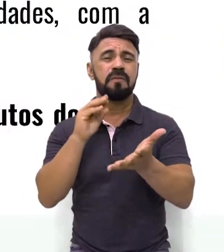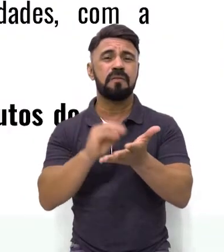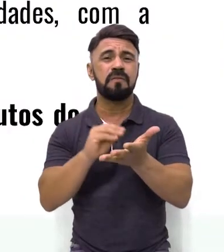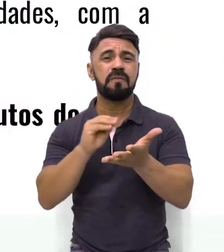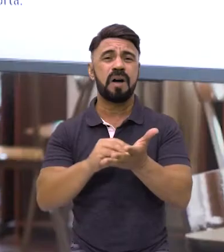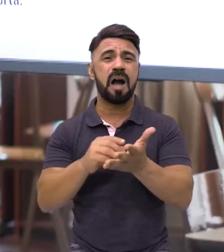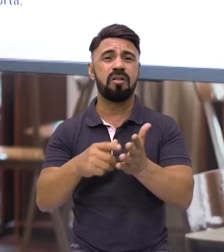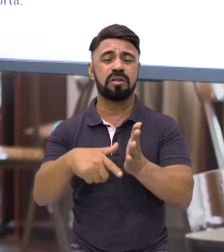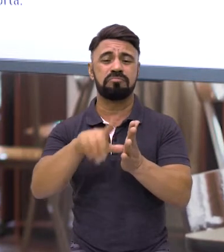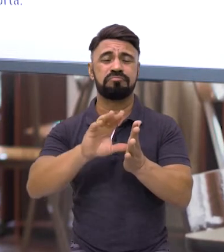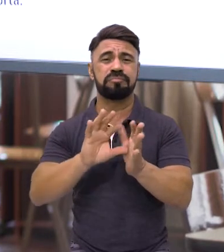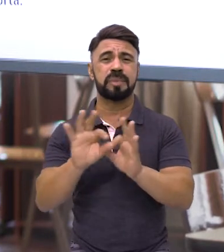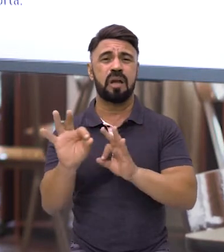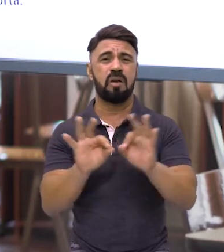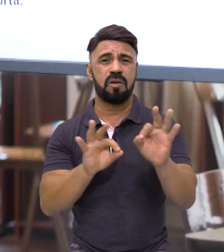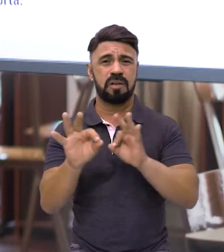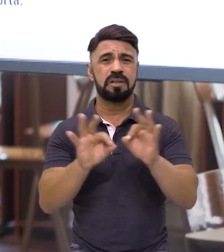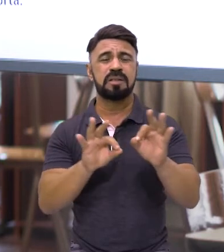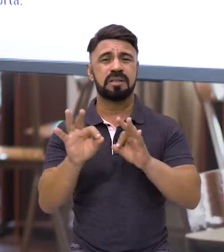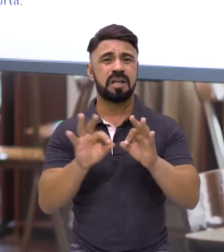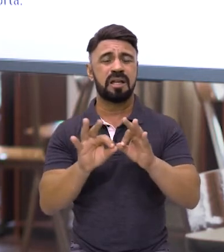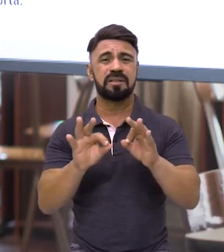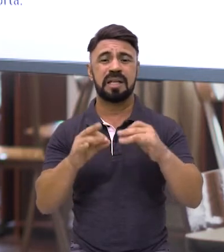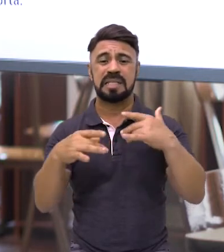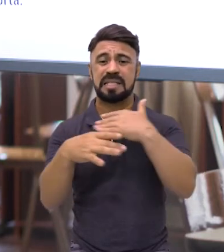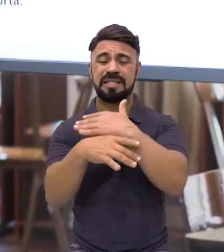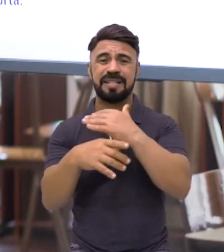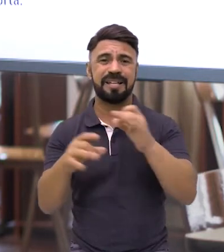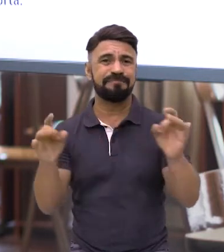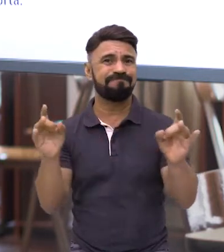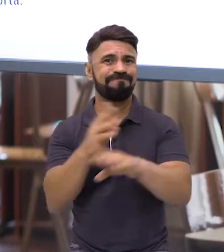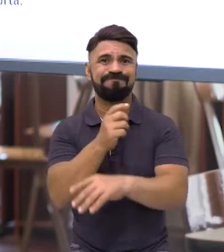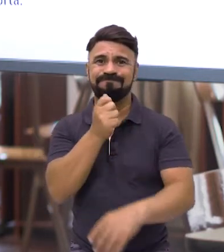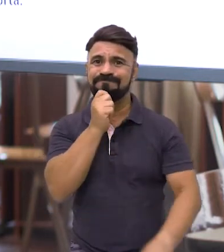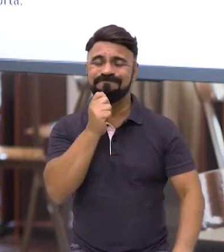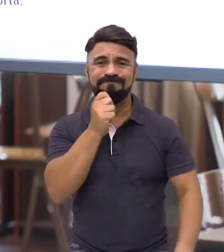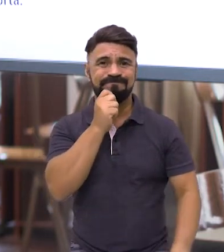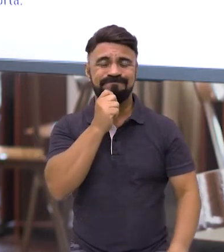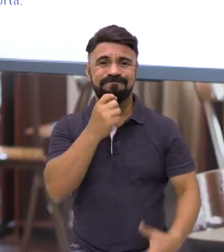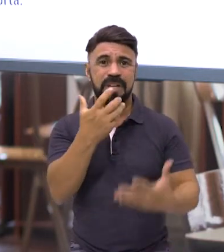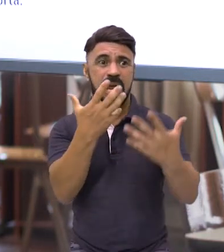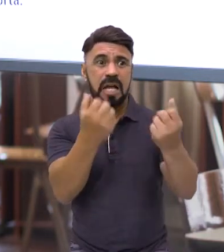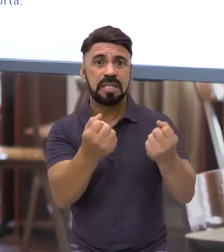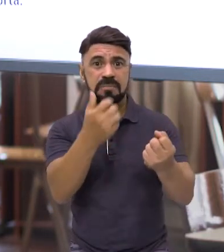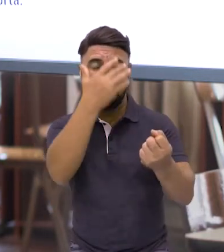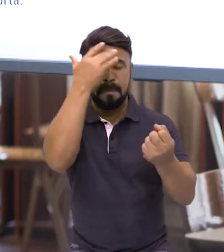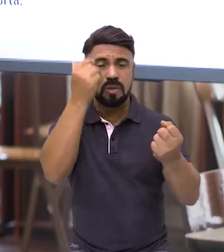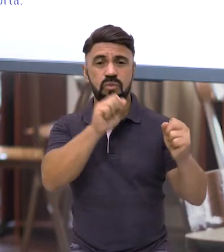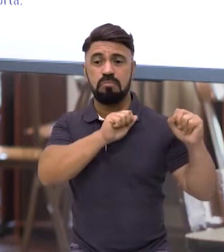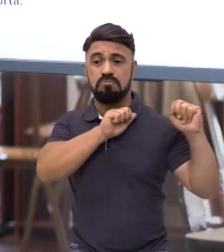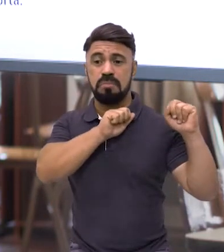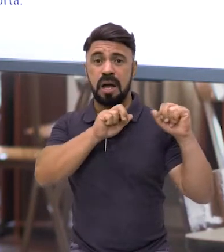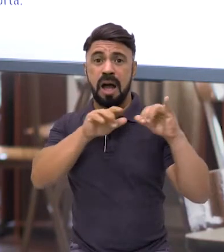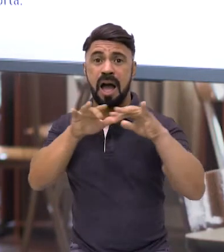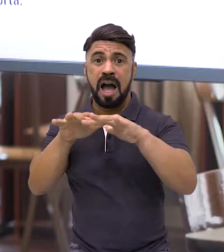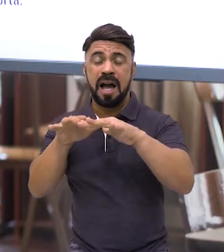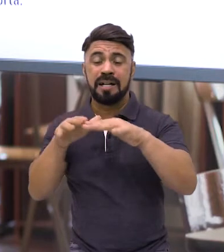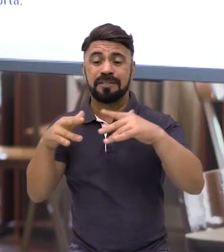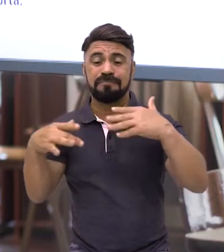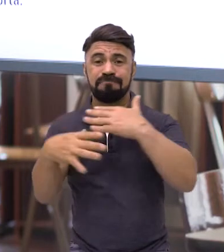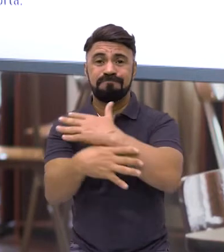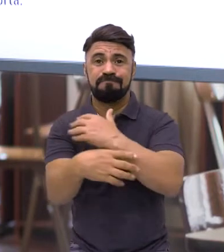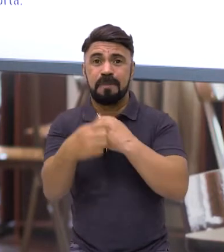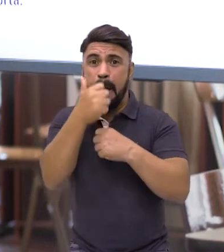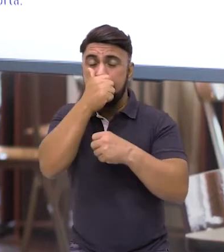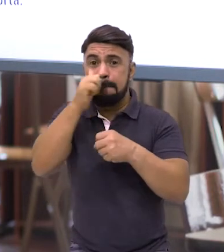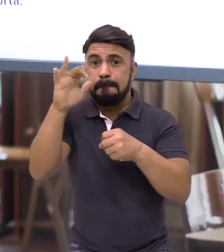de planejamento. As cidades não estavam preparadas para receber essa massiva população. Isso